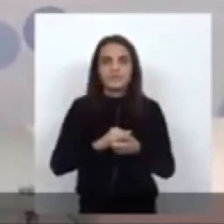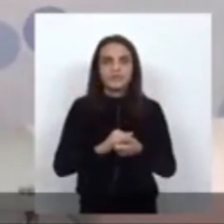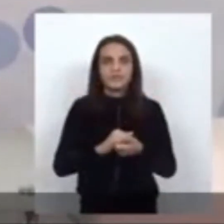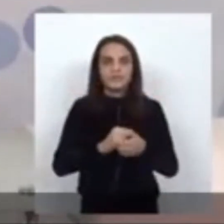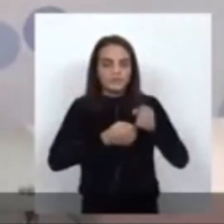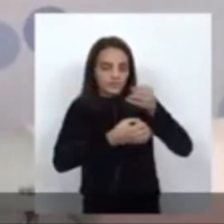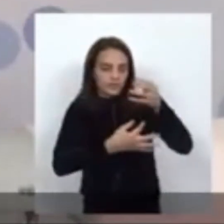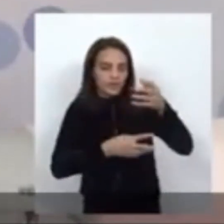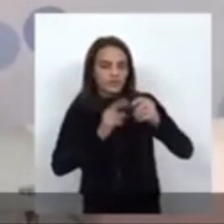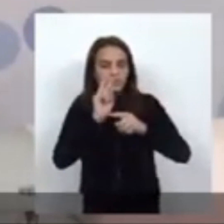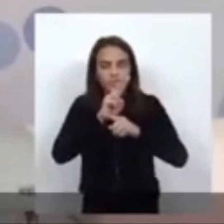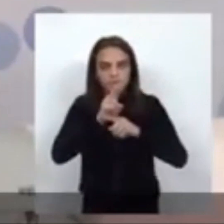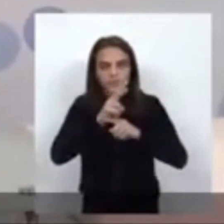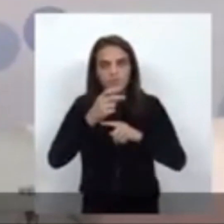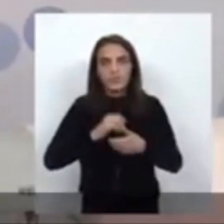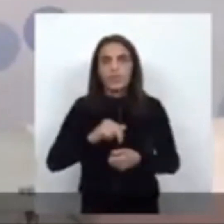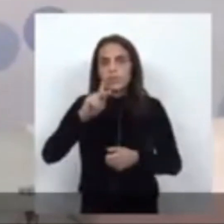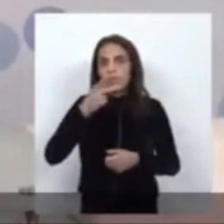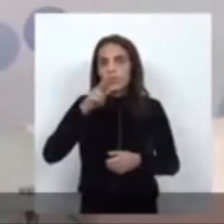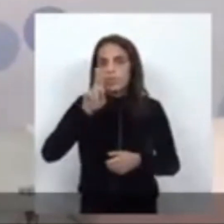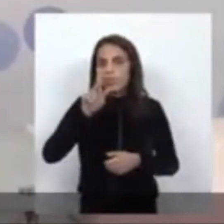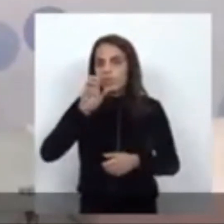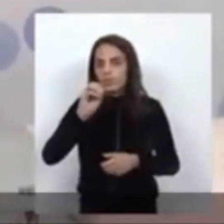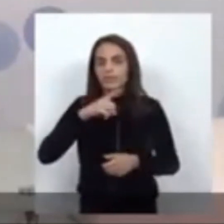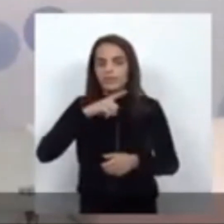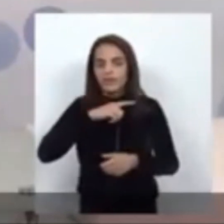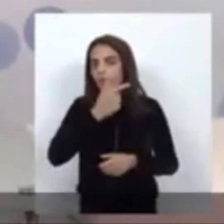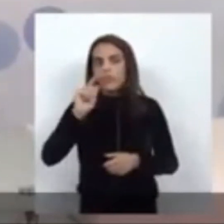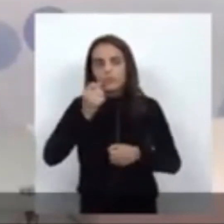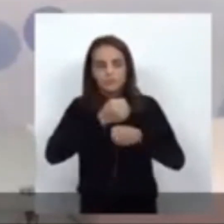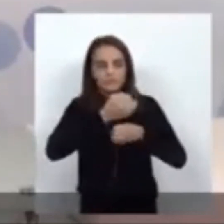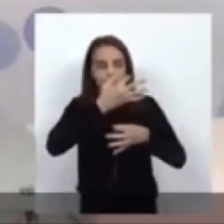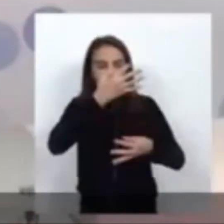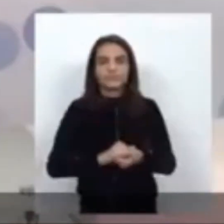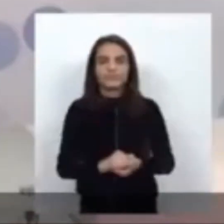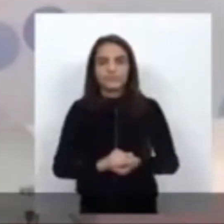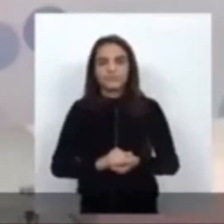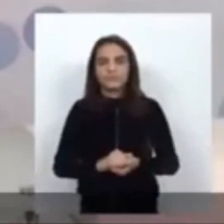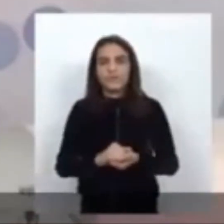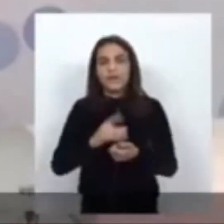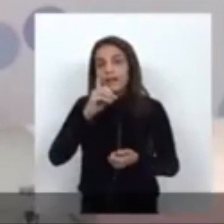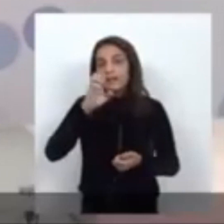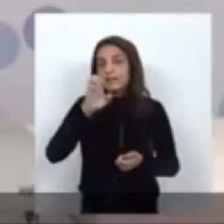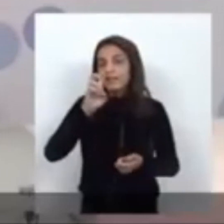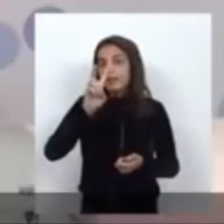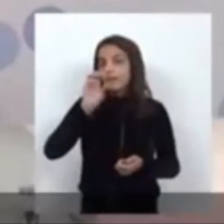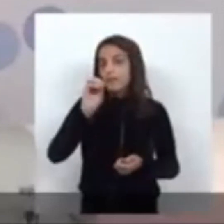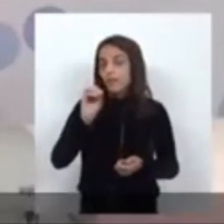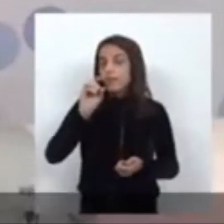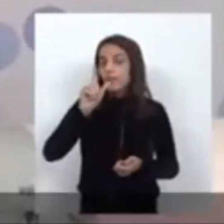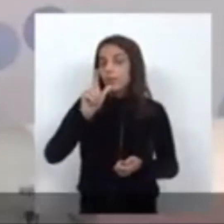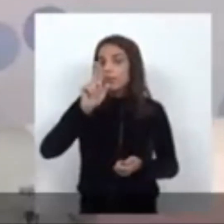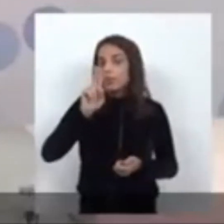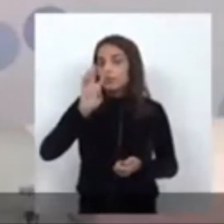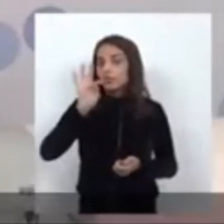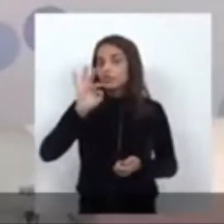supervisores, tem mais o Hugo aqui da equipe que está com outro chat, e está chegando bastante dúvida sobre a devolutiva. Quem faz a